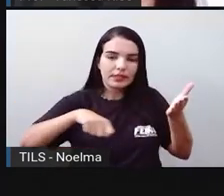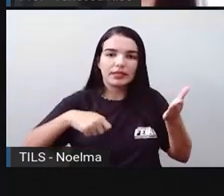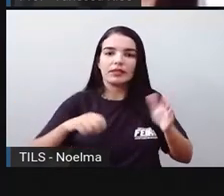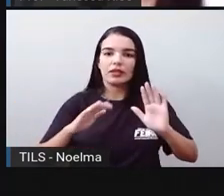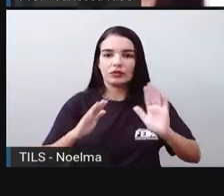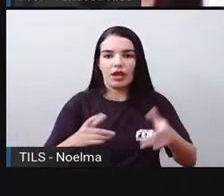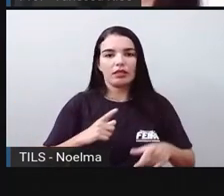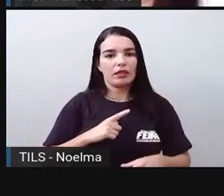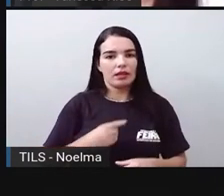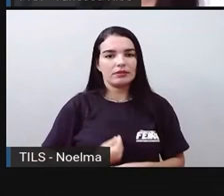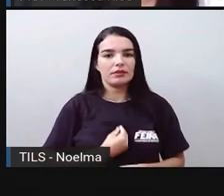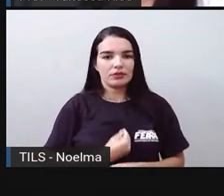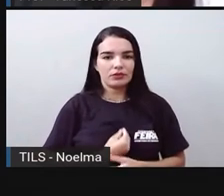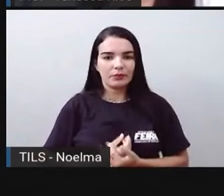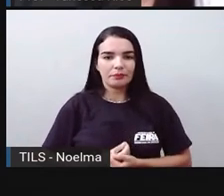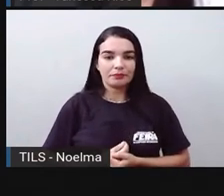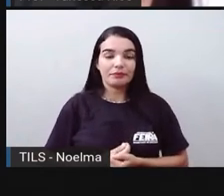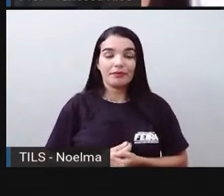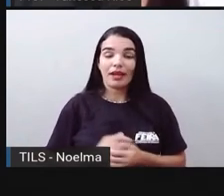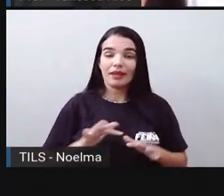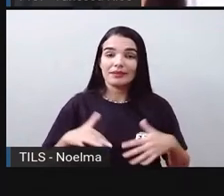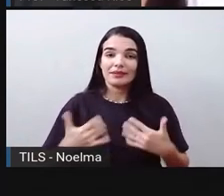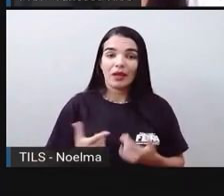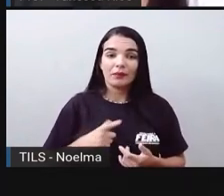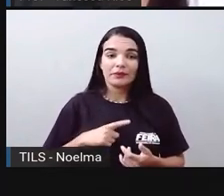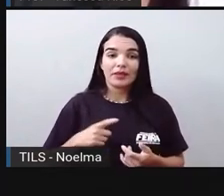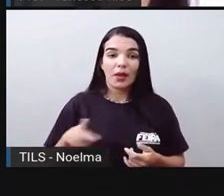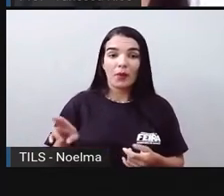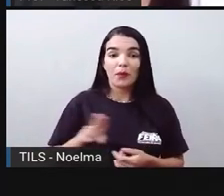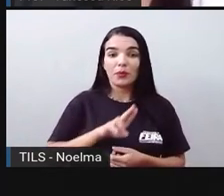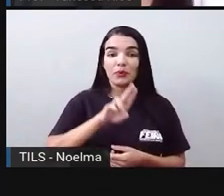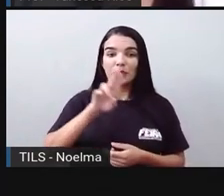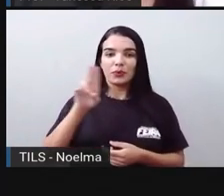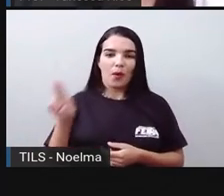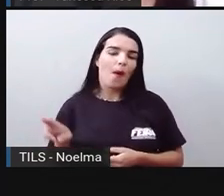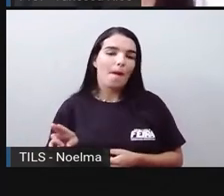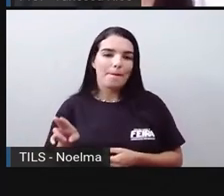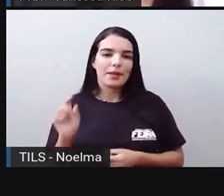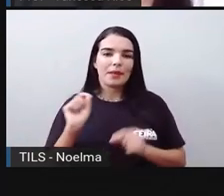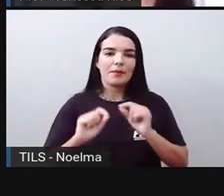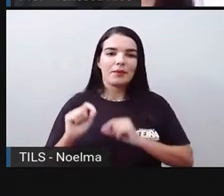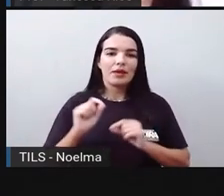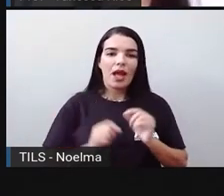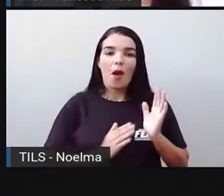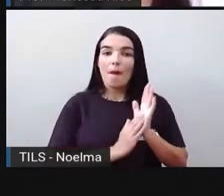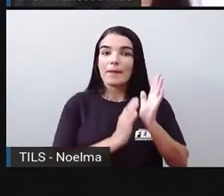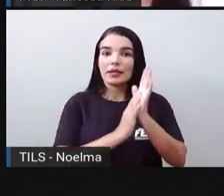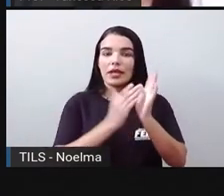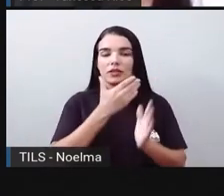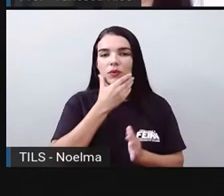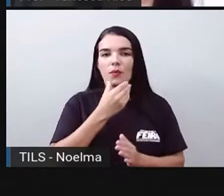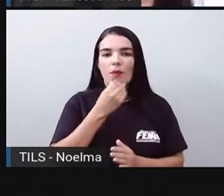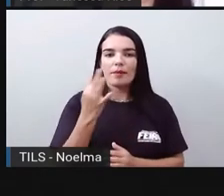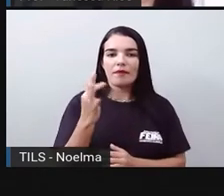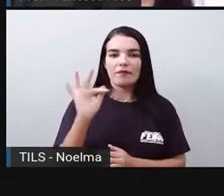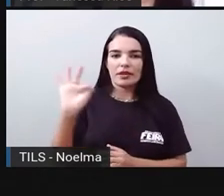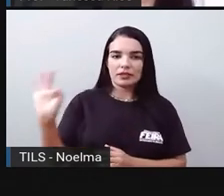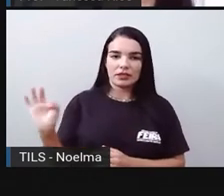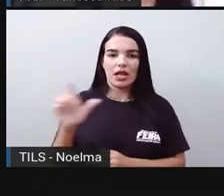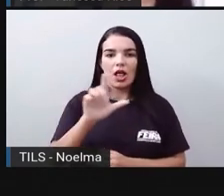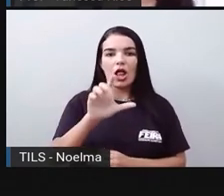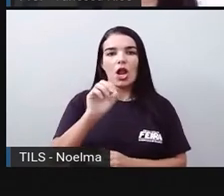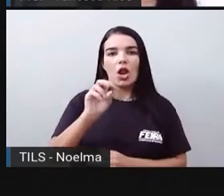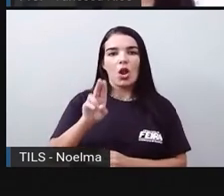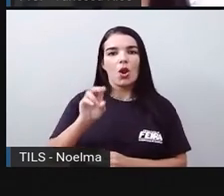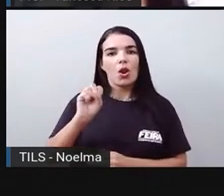Braille. E aí o sistema recebeu essa nomenclatura em homenagem ao francês Louis